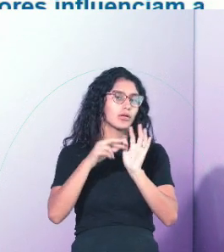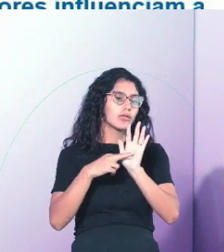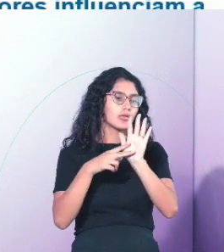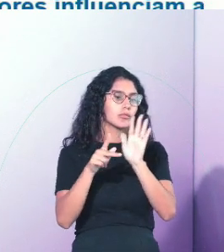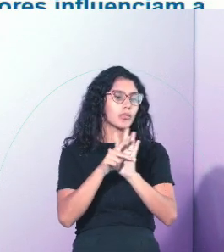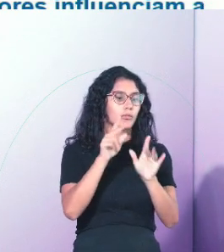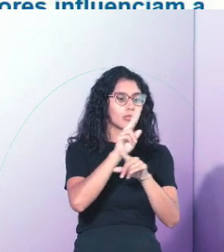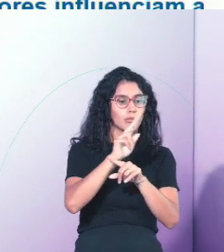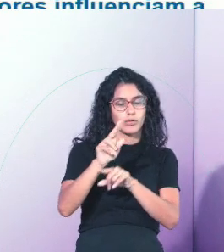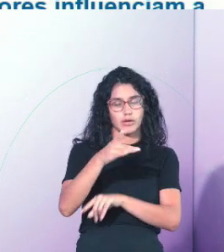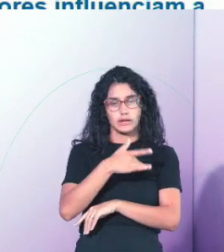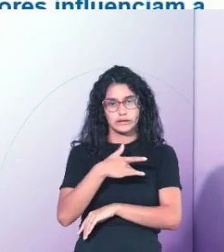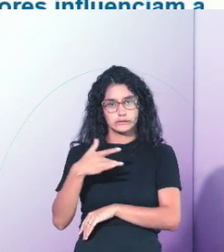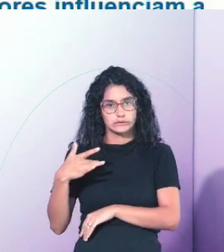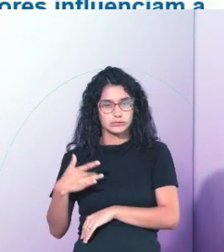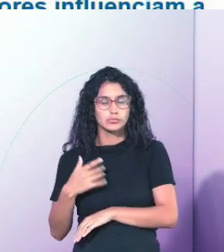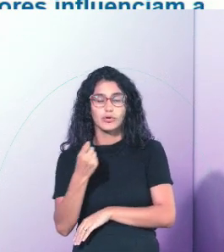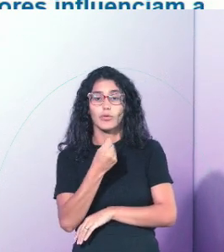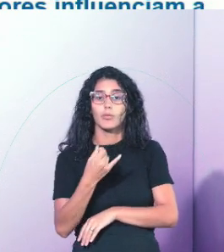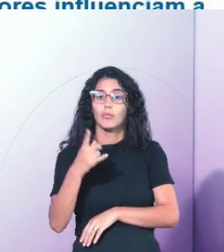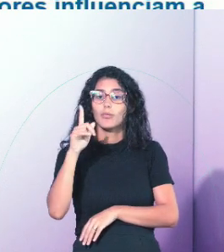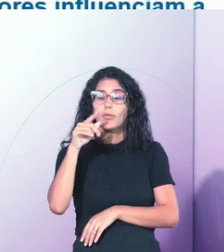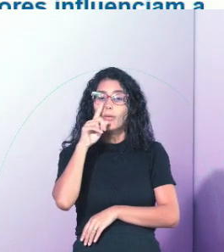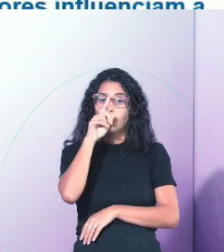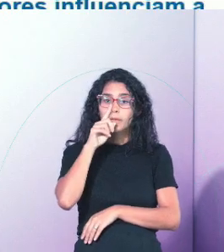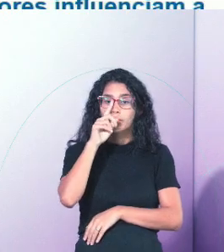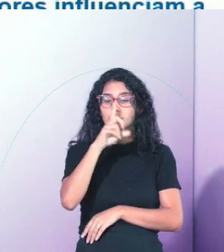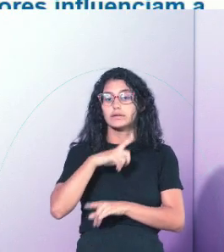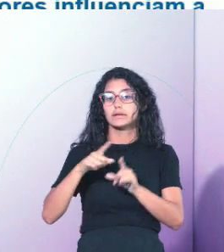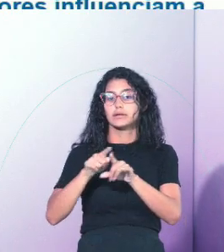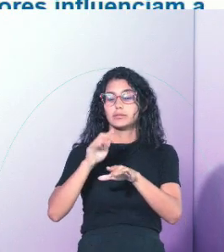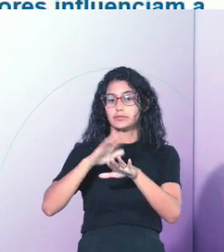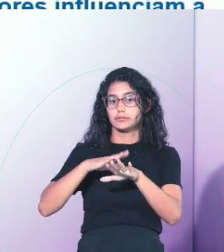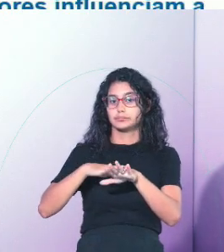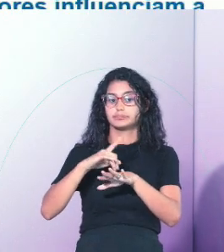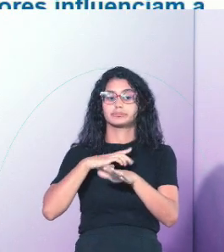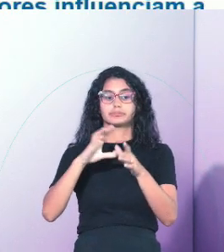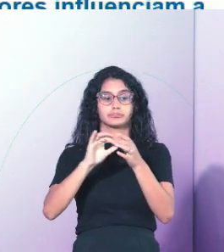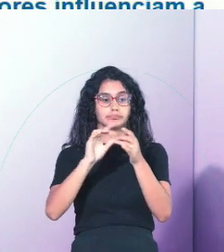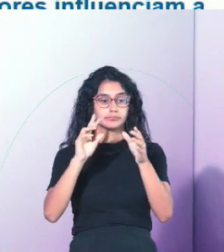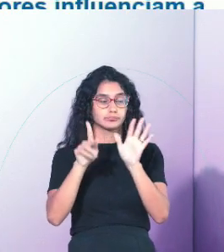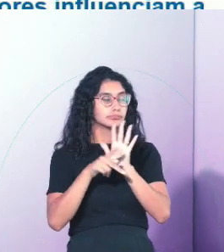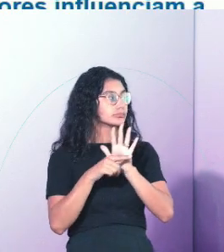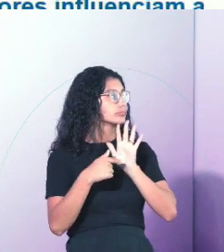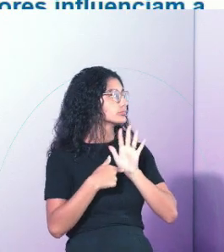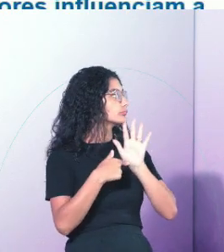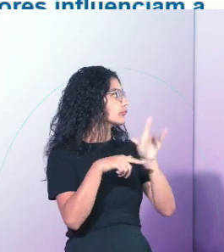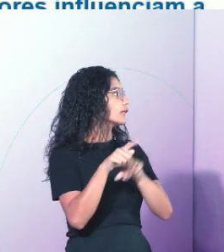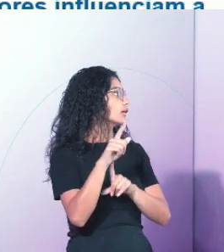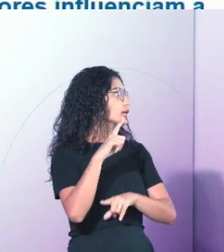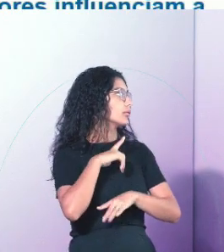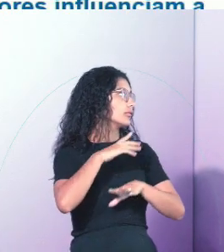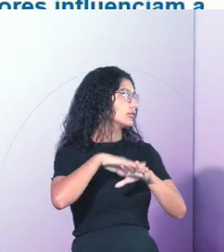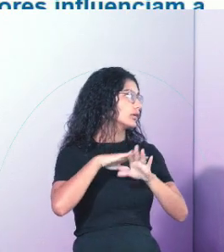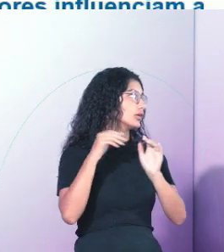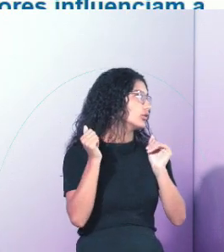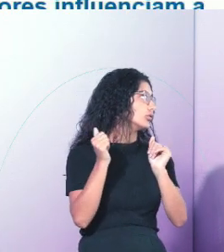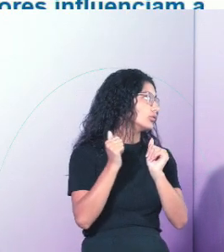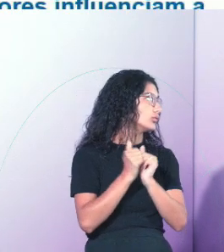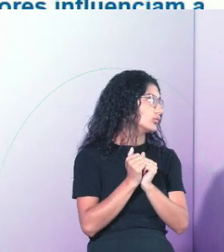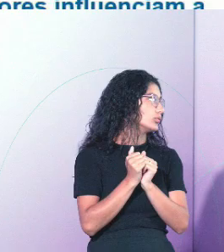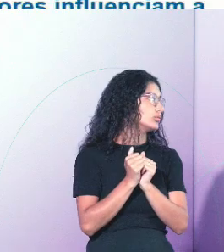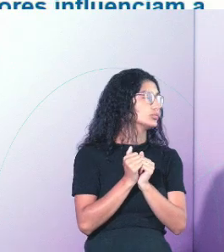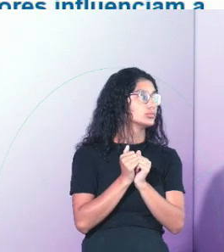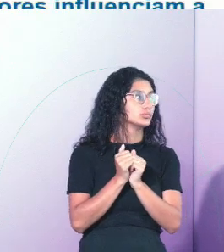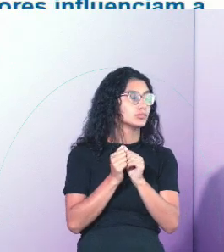um tratamento de saúde, quais são os riscos e custos que há disposição a pagar, que há disposição a assumir